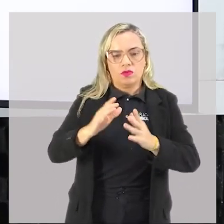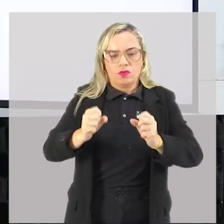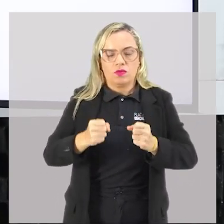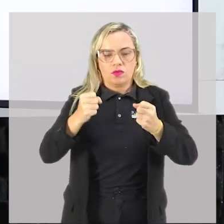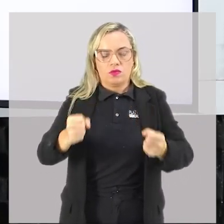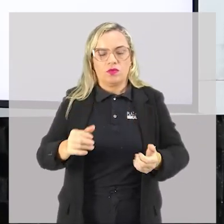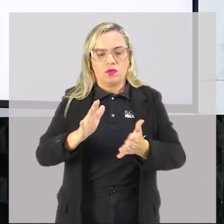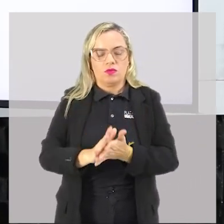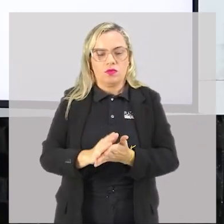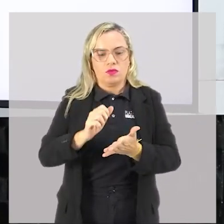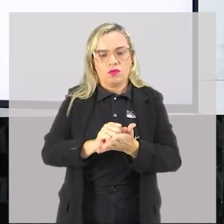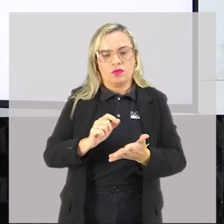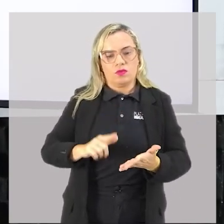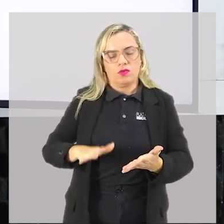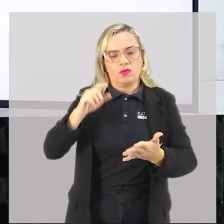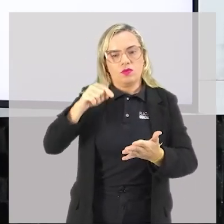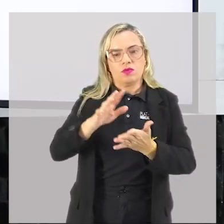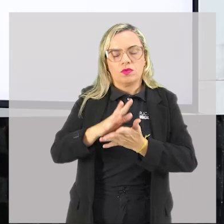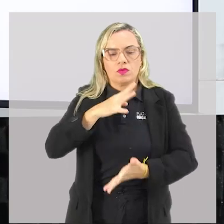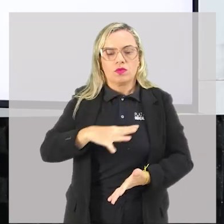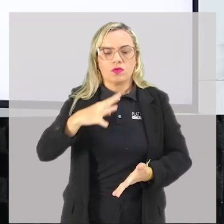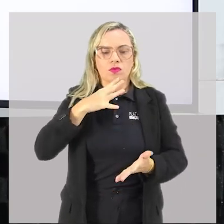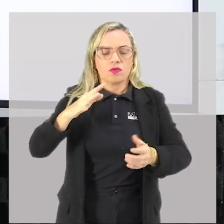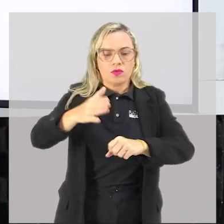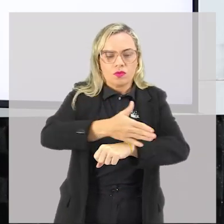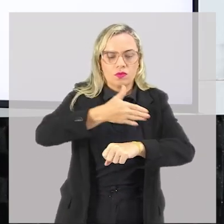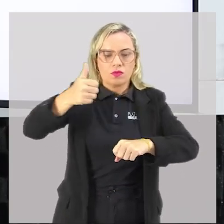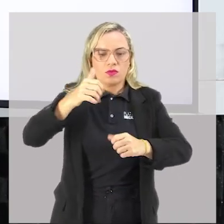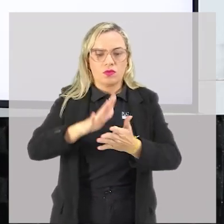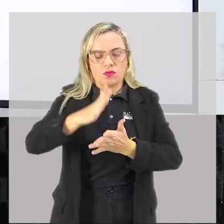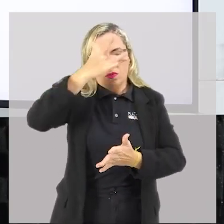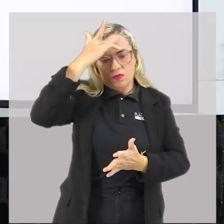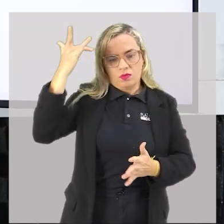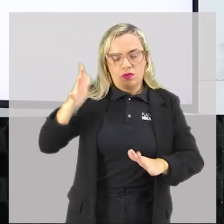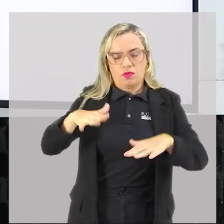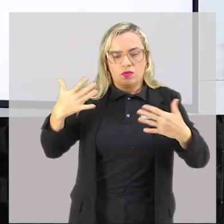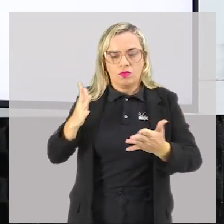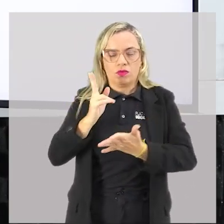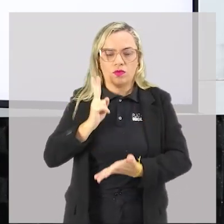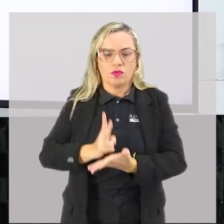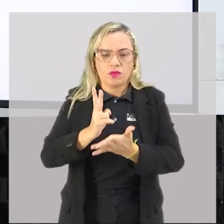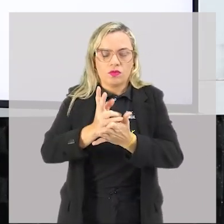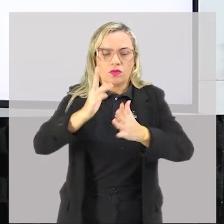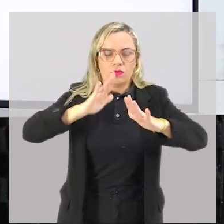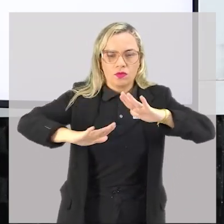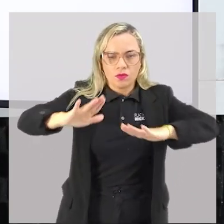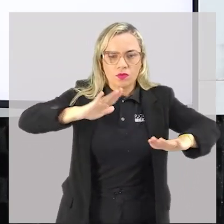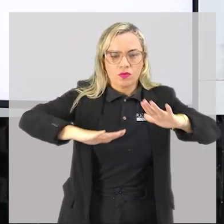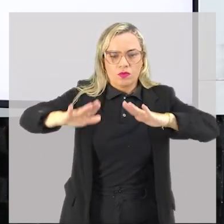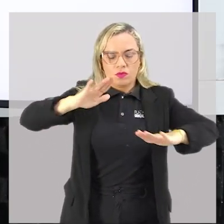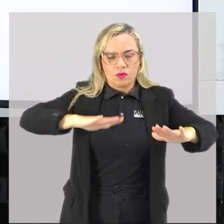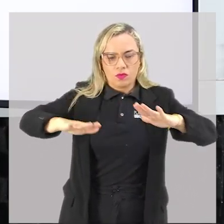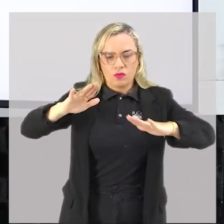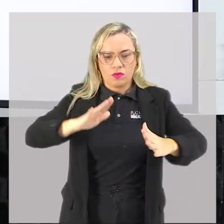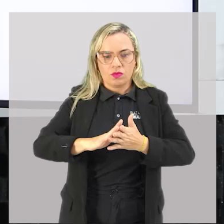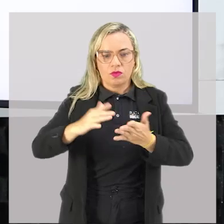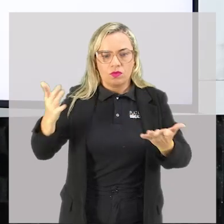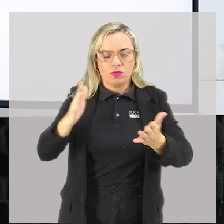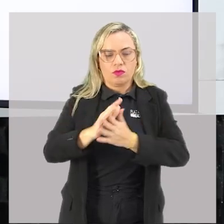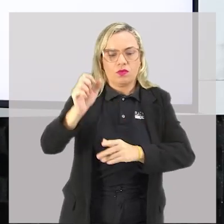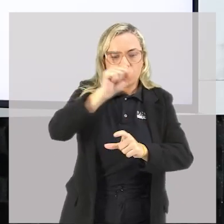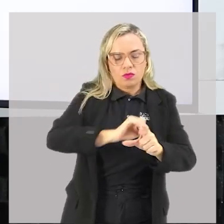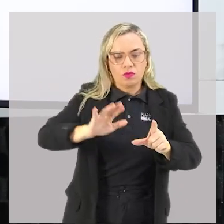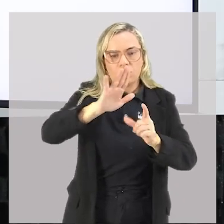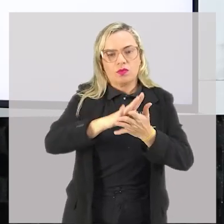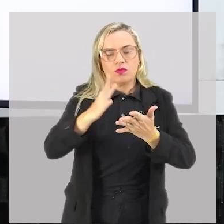pode fazer é esse exercício para tentar conhecer melhor essa pessoa. Sempre com muito cuidado, sempre olhando direitinho as plataformas que você